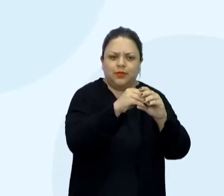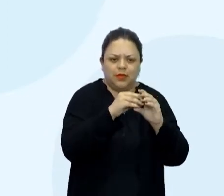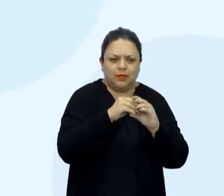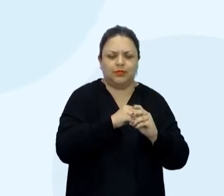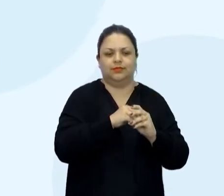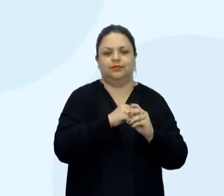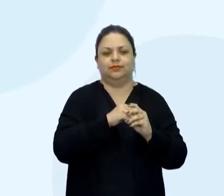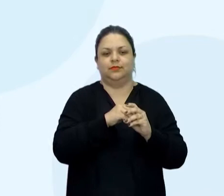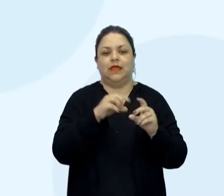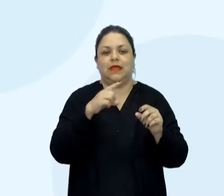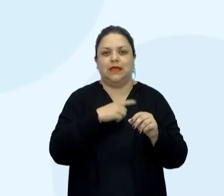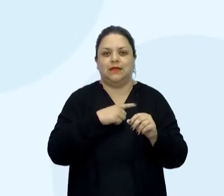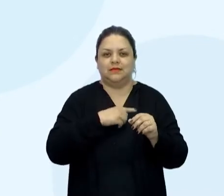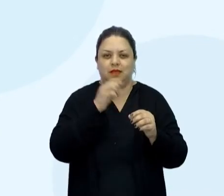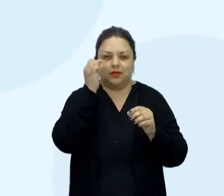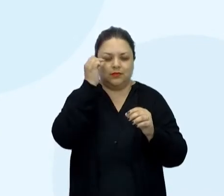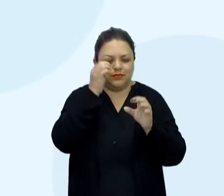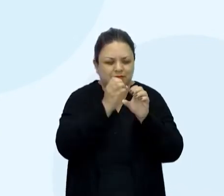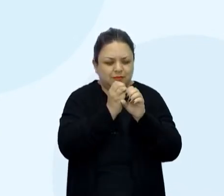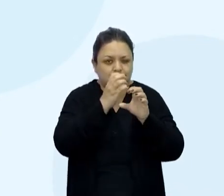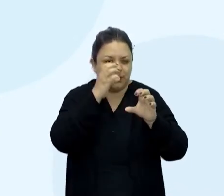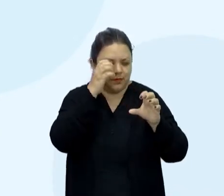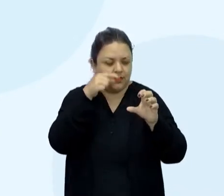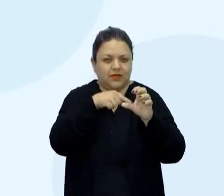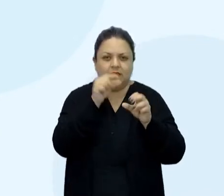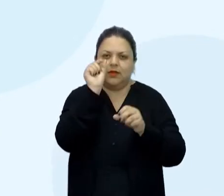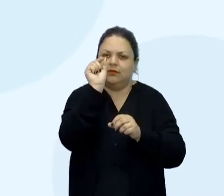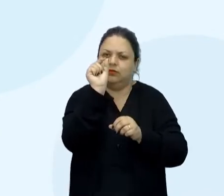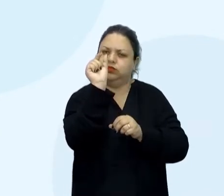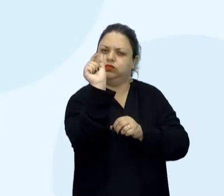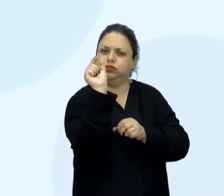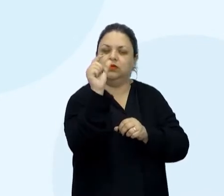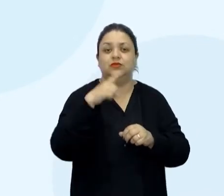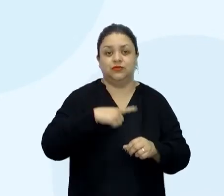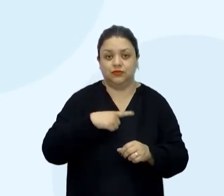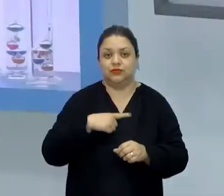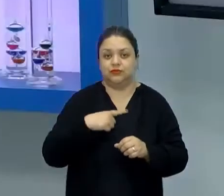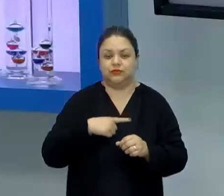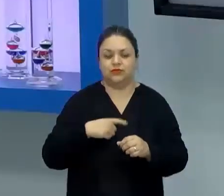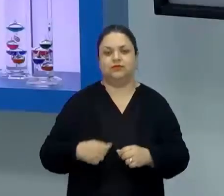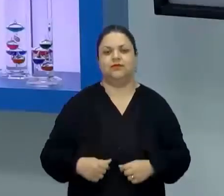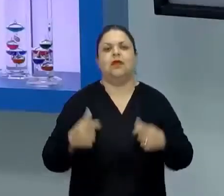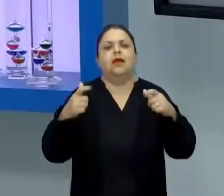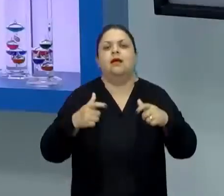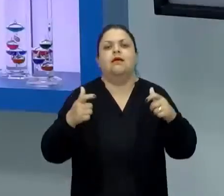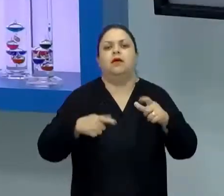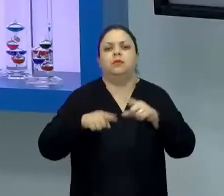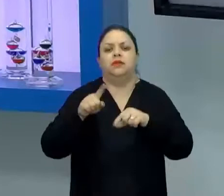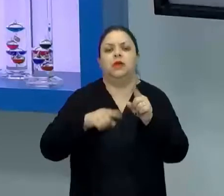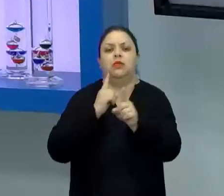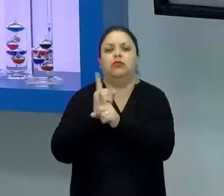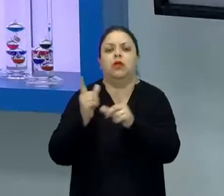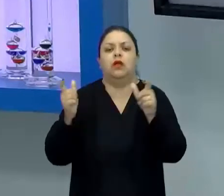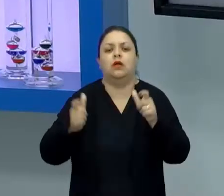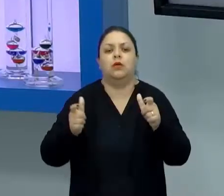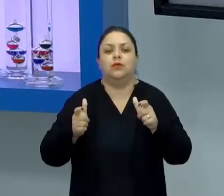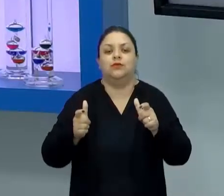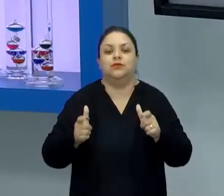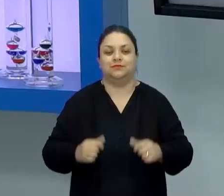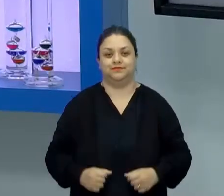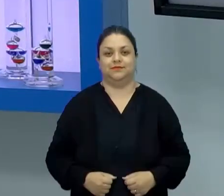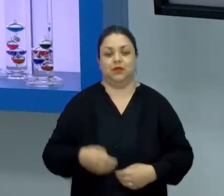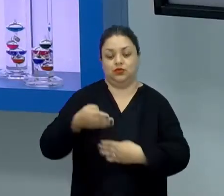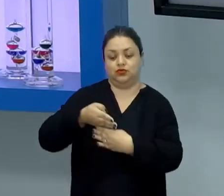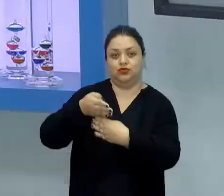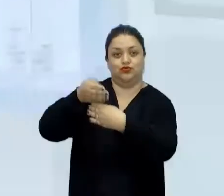de pequenas aberturas ou espaços dentro de um material. Onde a gente pode encontrar esses materiais porosos aí, ó? No tijolo,